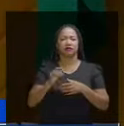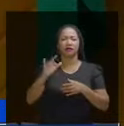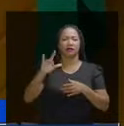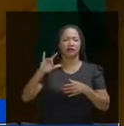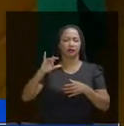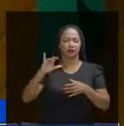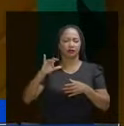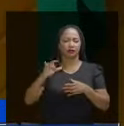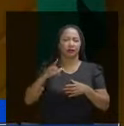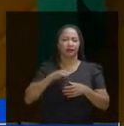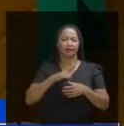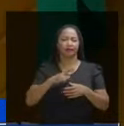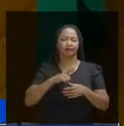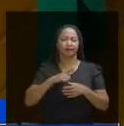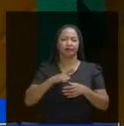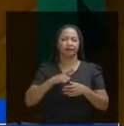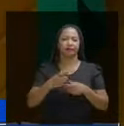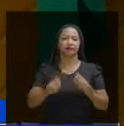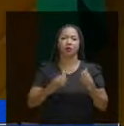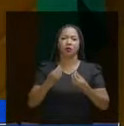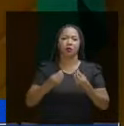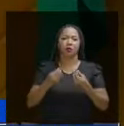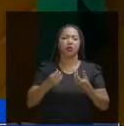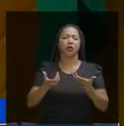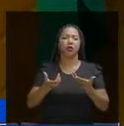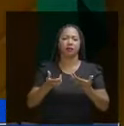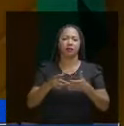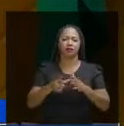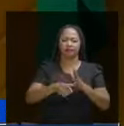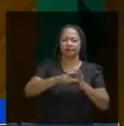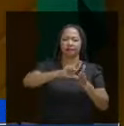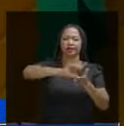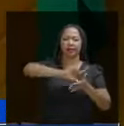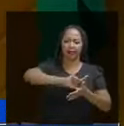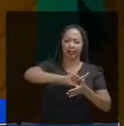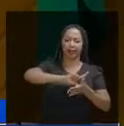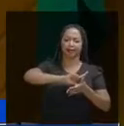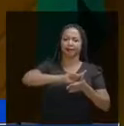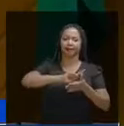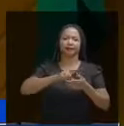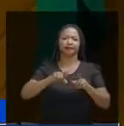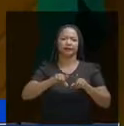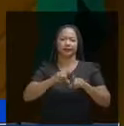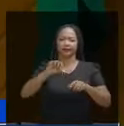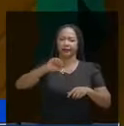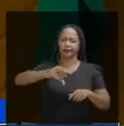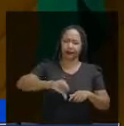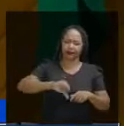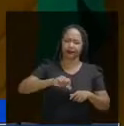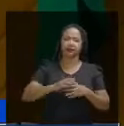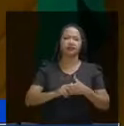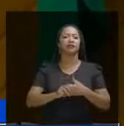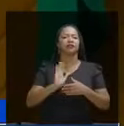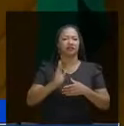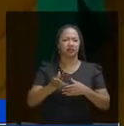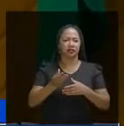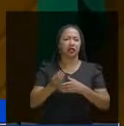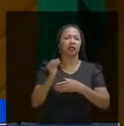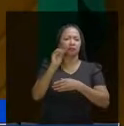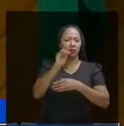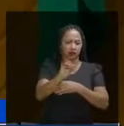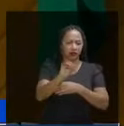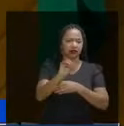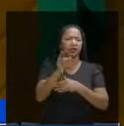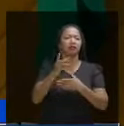ora impugnada pelo recorrente, como propaganda eleitoral antecipada e negativa, de modo que tal postagem